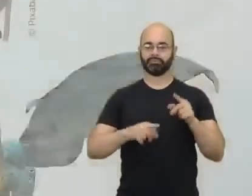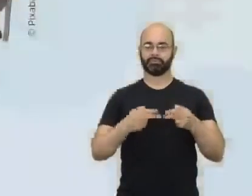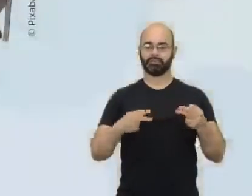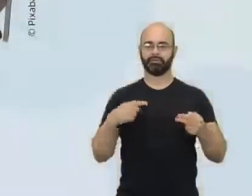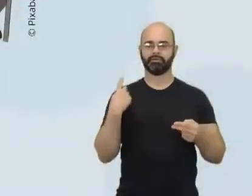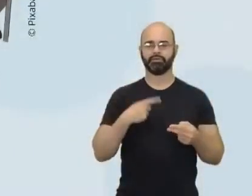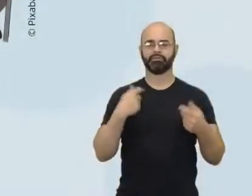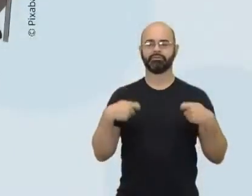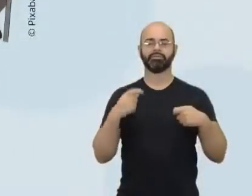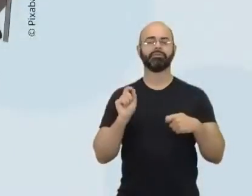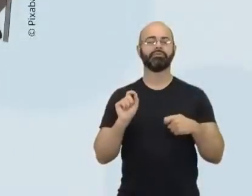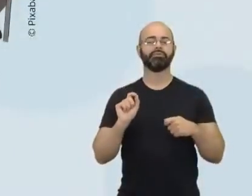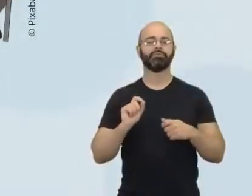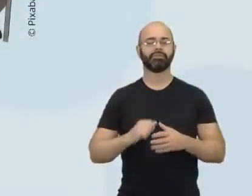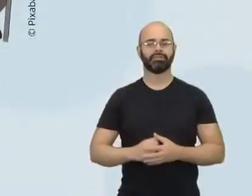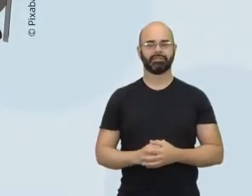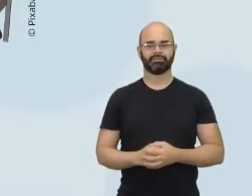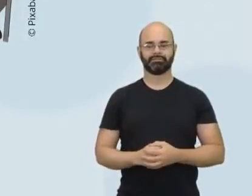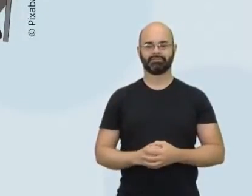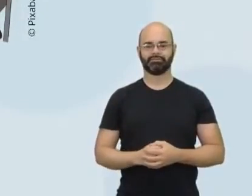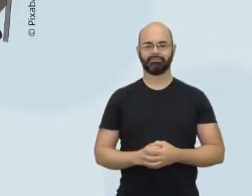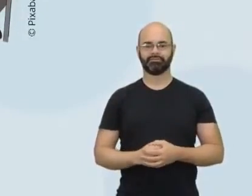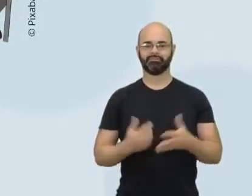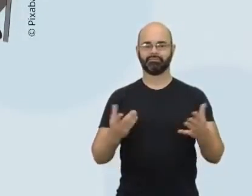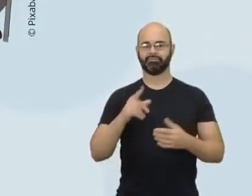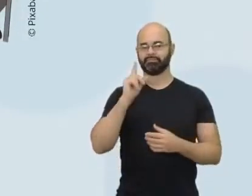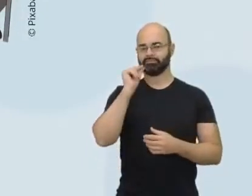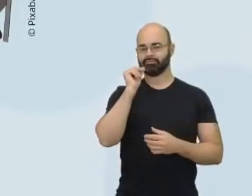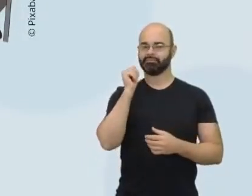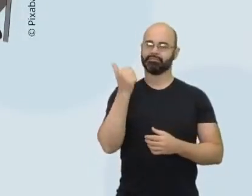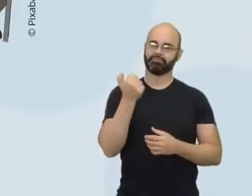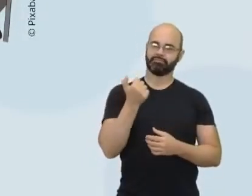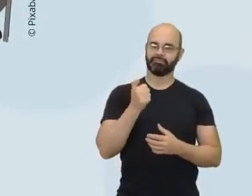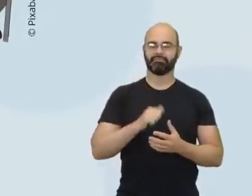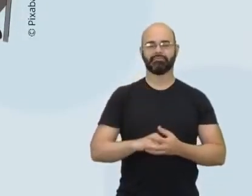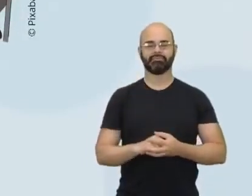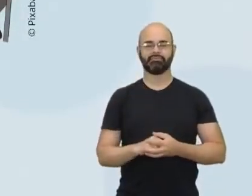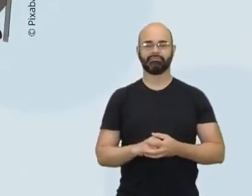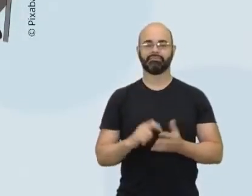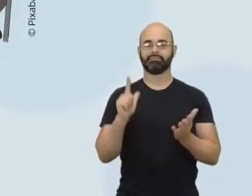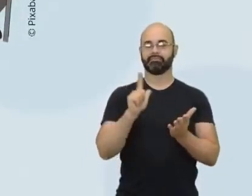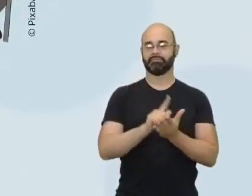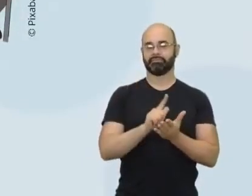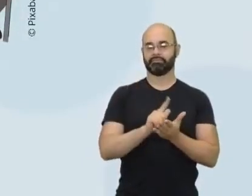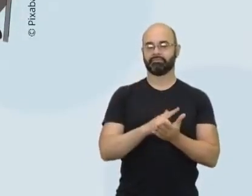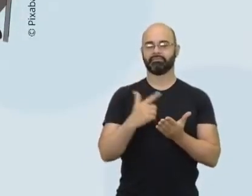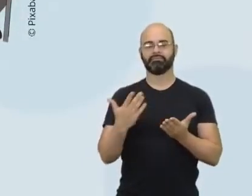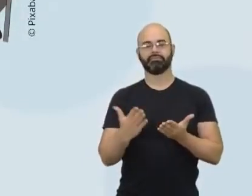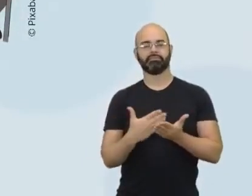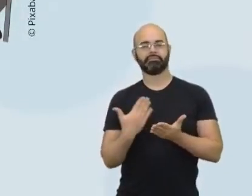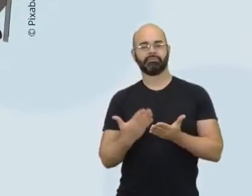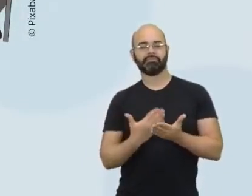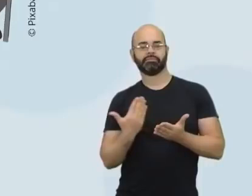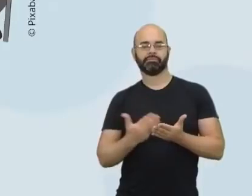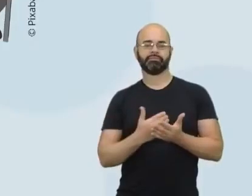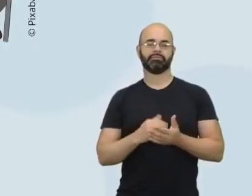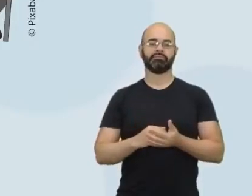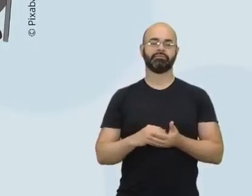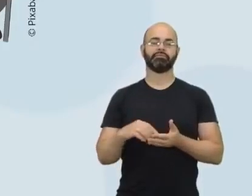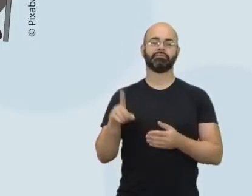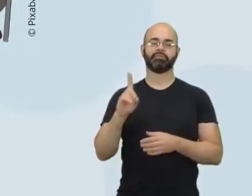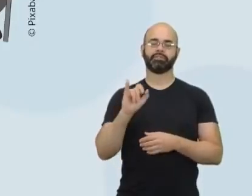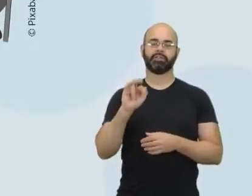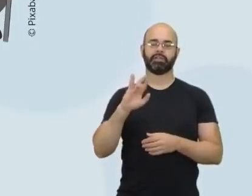professor? Então hoje nós vamos precisar de lápis ou caneta, de papel e caderno ou diário de